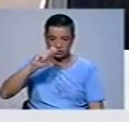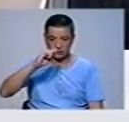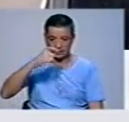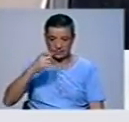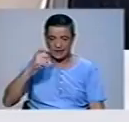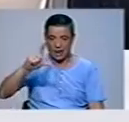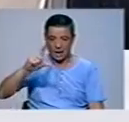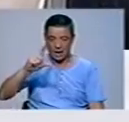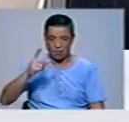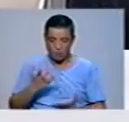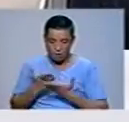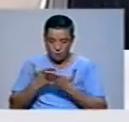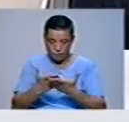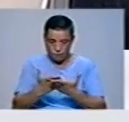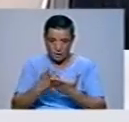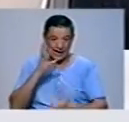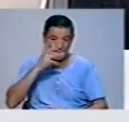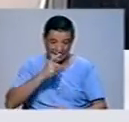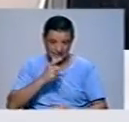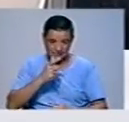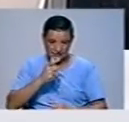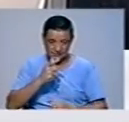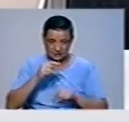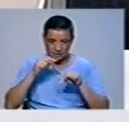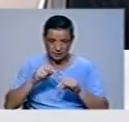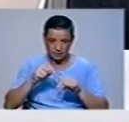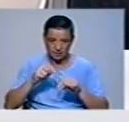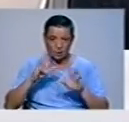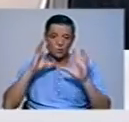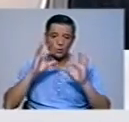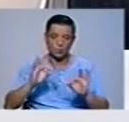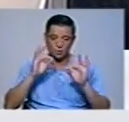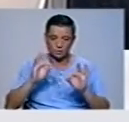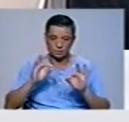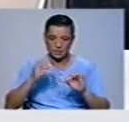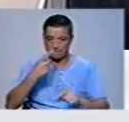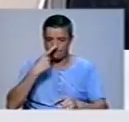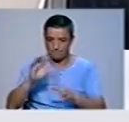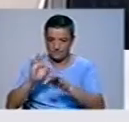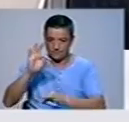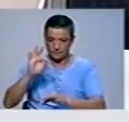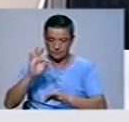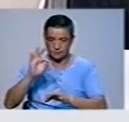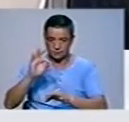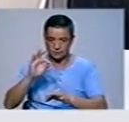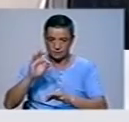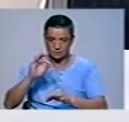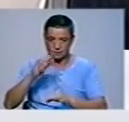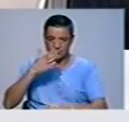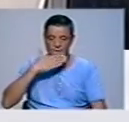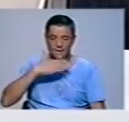ao forno, forno bem quente, antes de os levarem ao forno, tenham o cuidado de preferência até, agora há uns borrifadores de